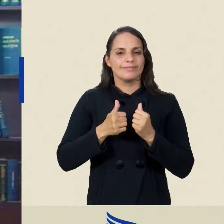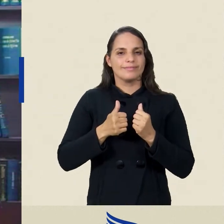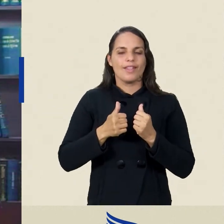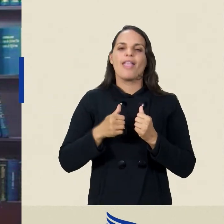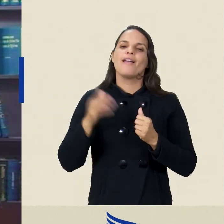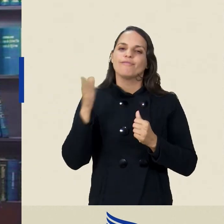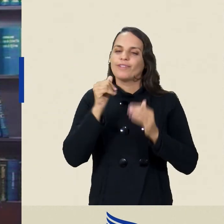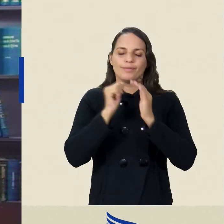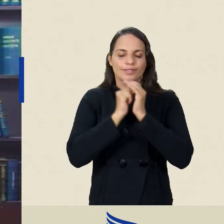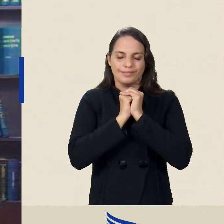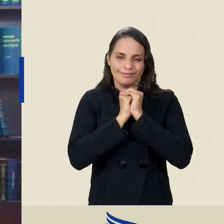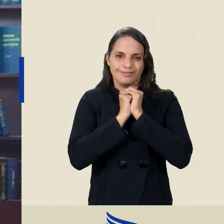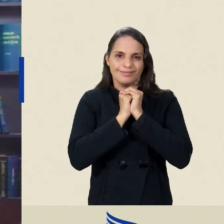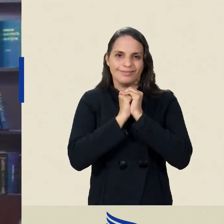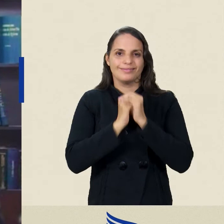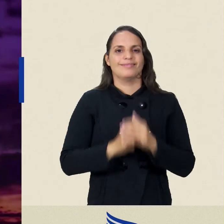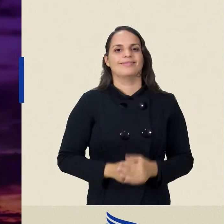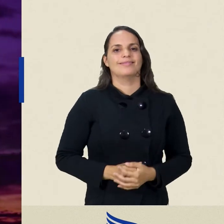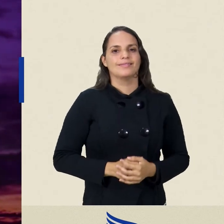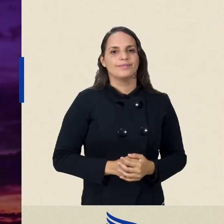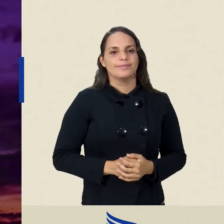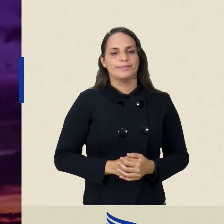comigo.